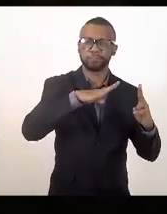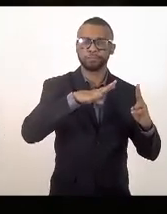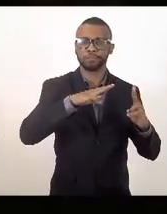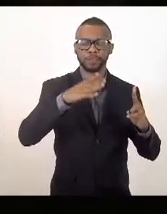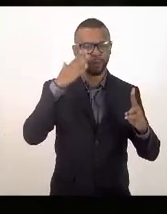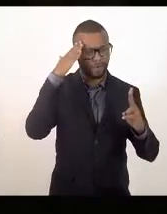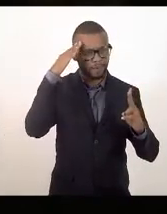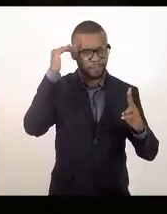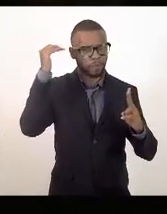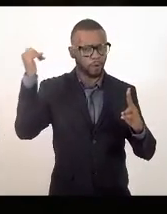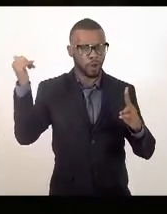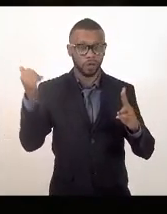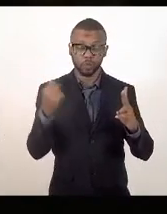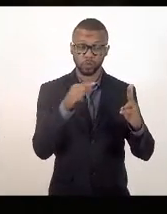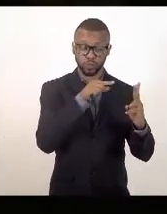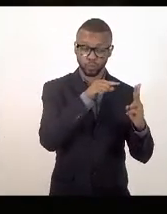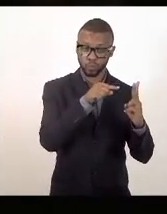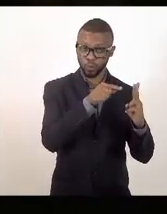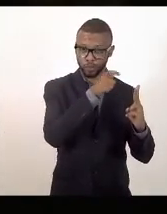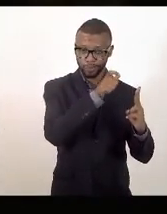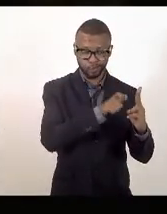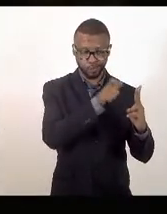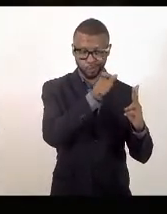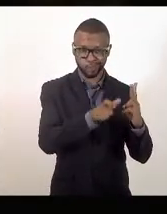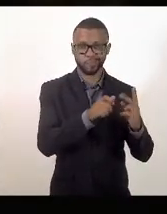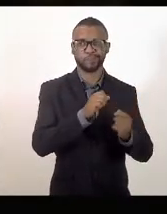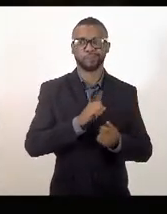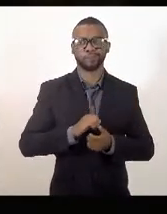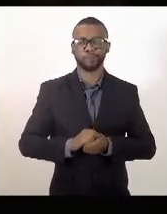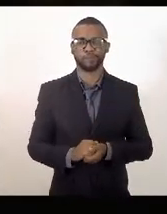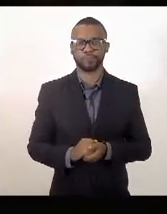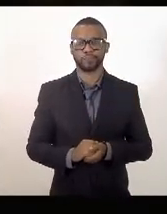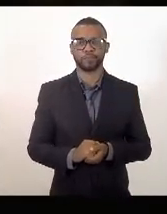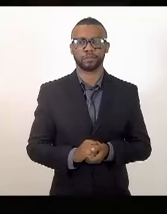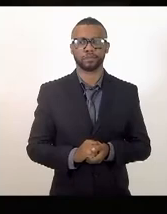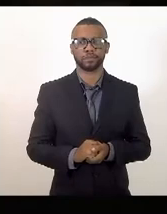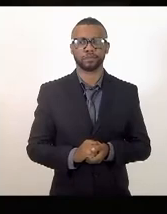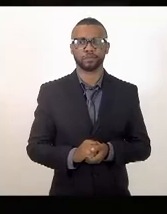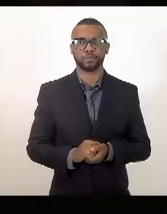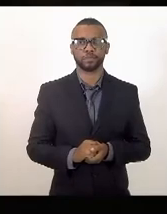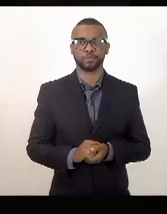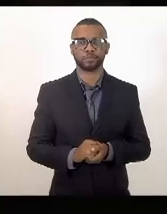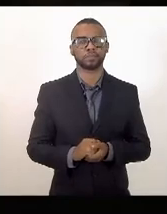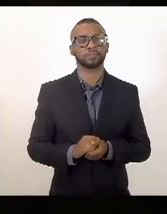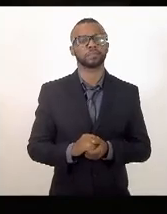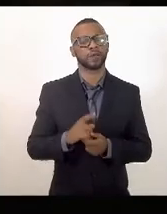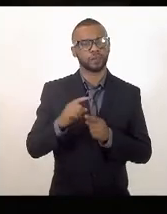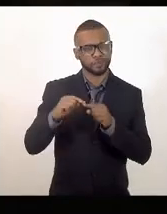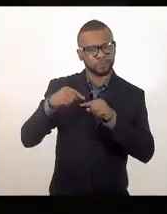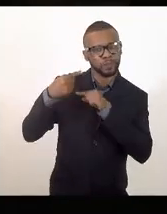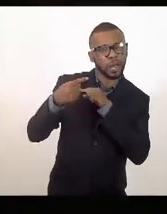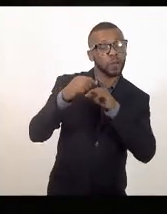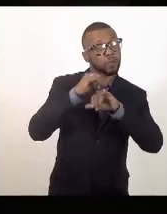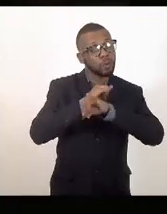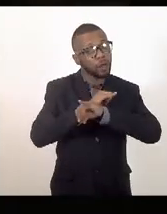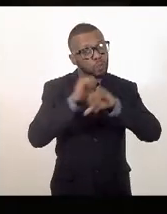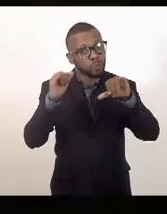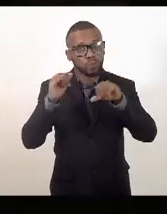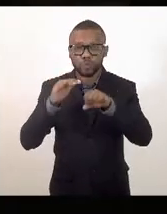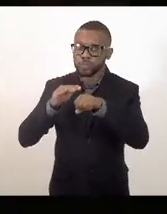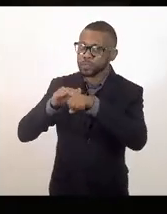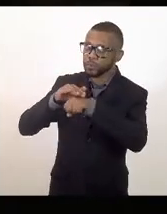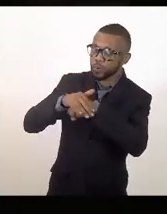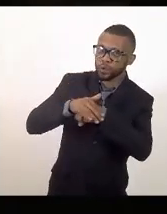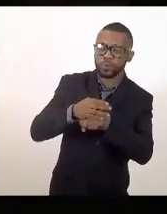Duas pessoas. Logo mais, no anúncio da noite, provavelmente nós